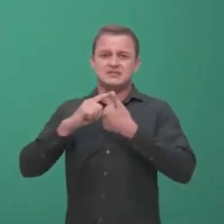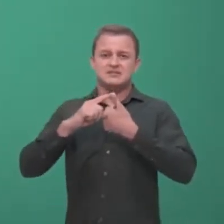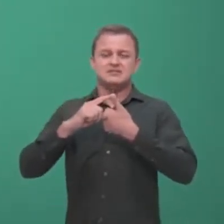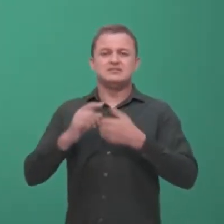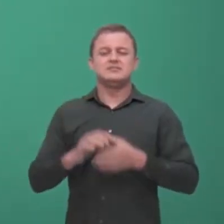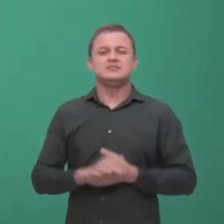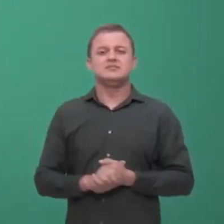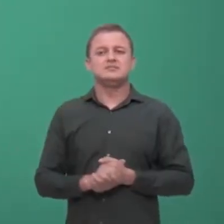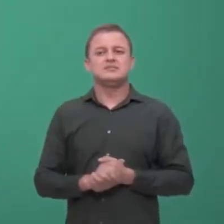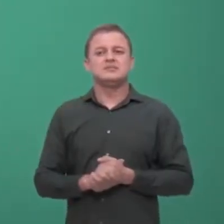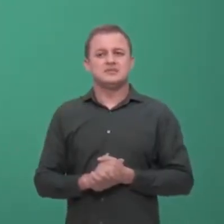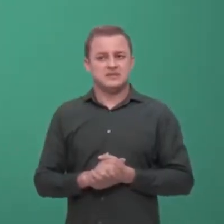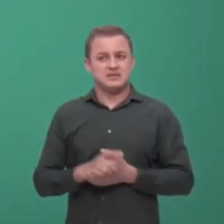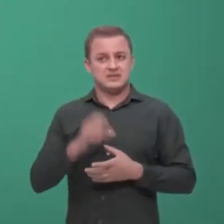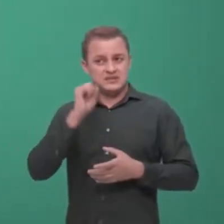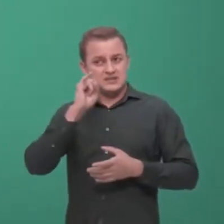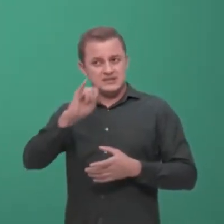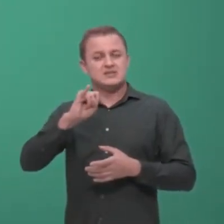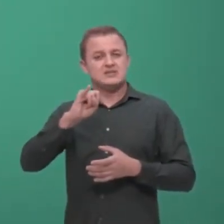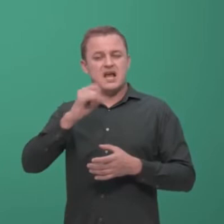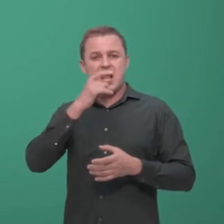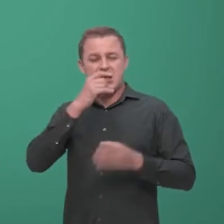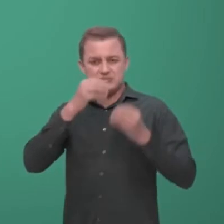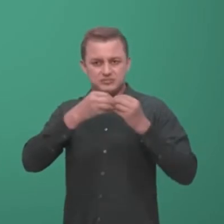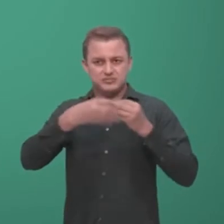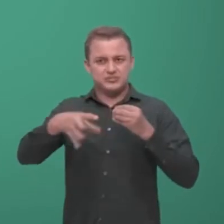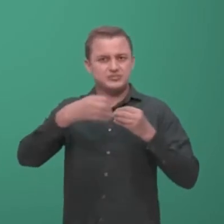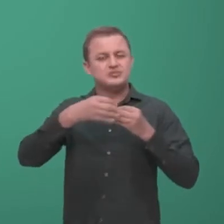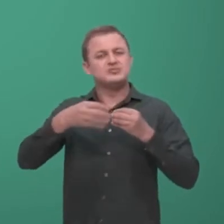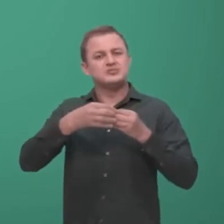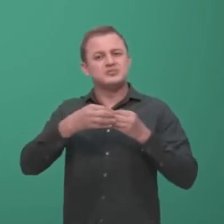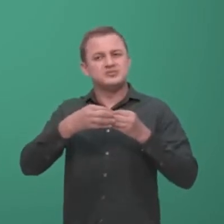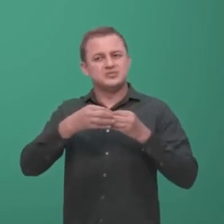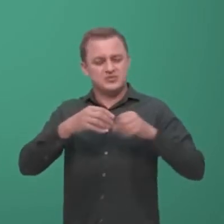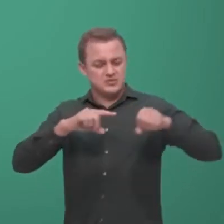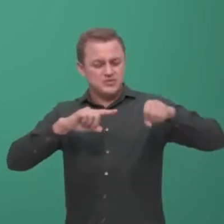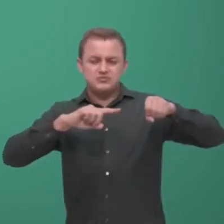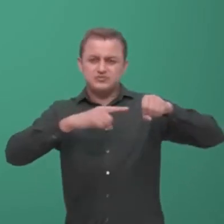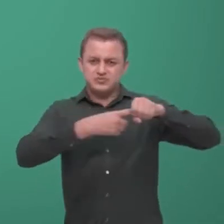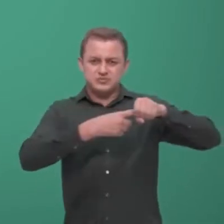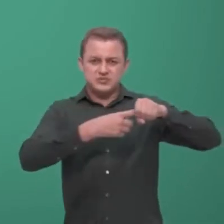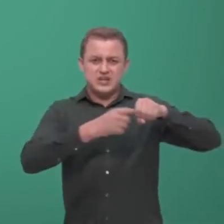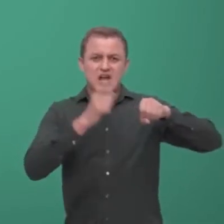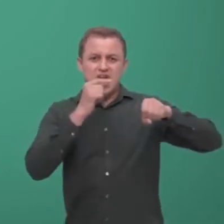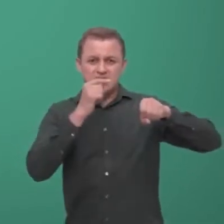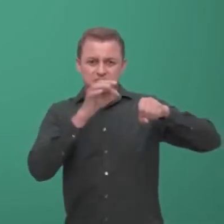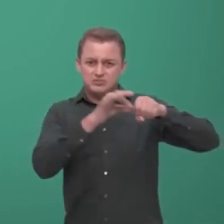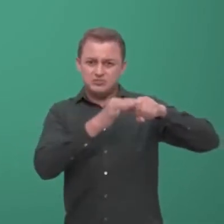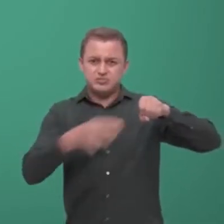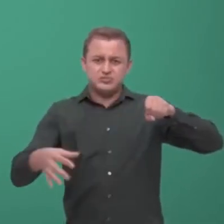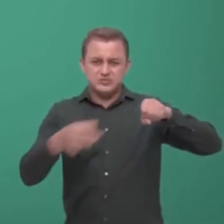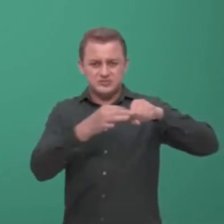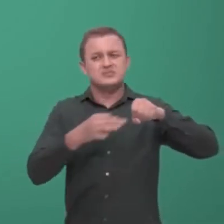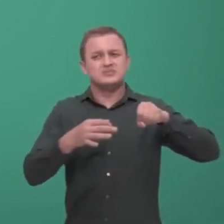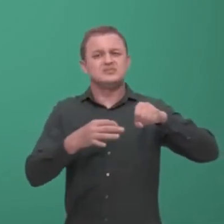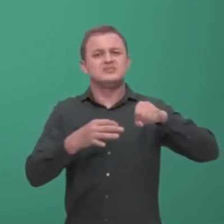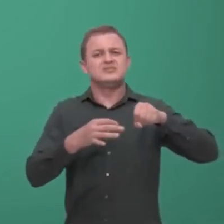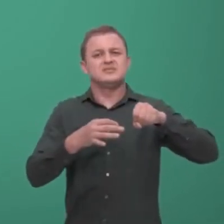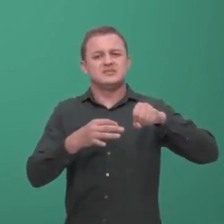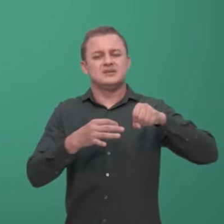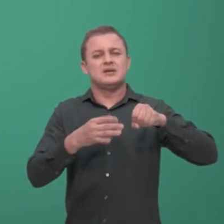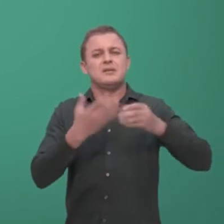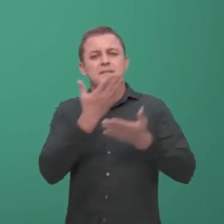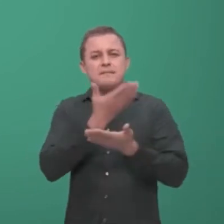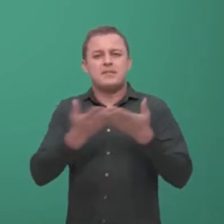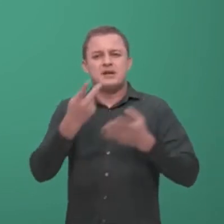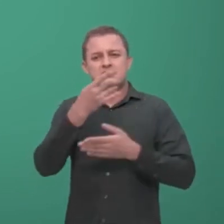Sexto princípio: estabelece que o escoamento através de um orifício ou passagem estreita resulta em